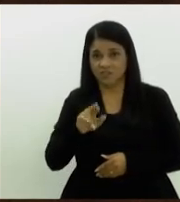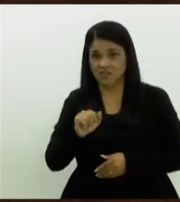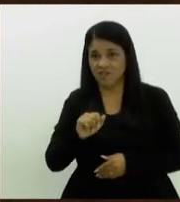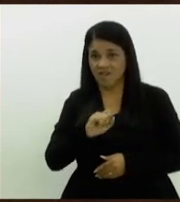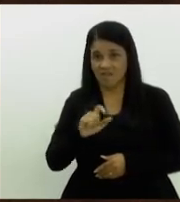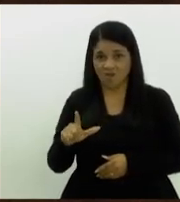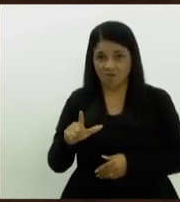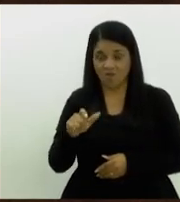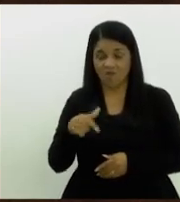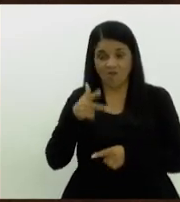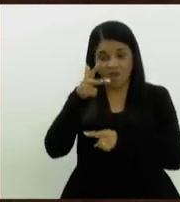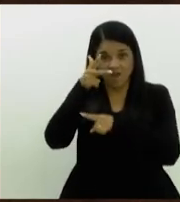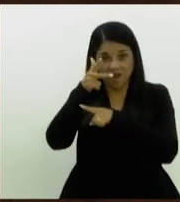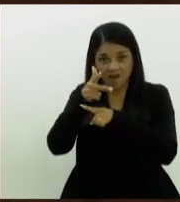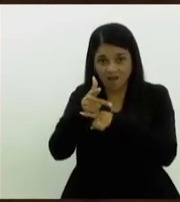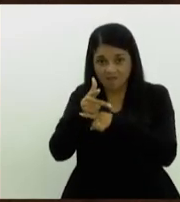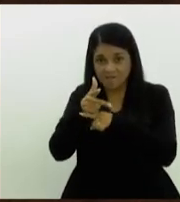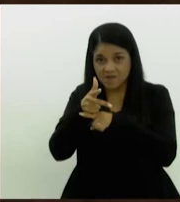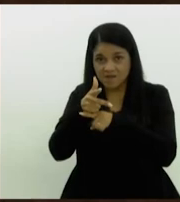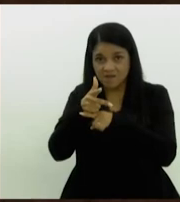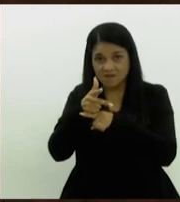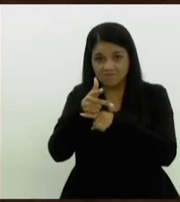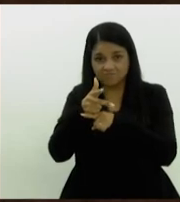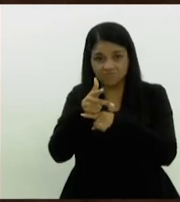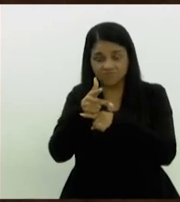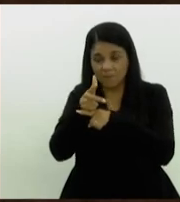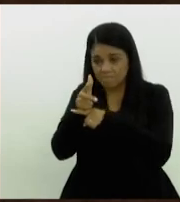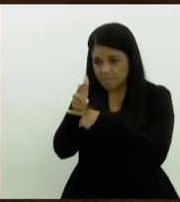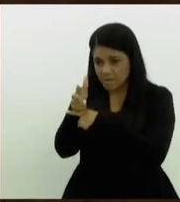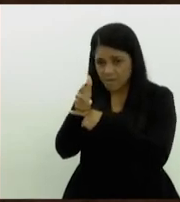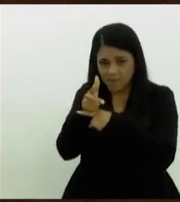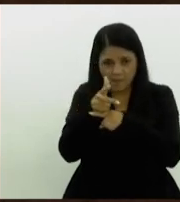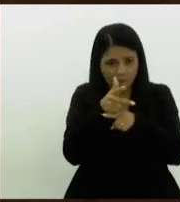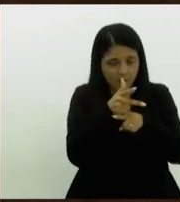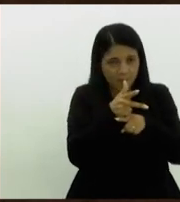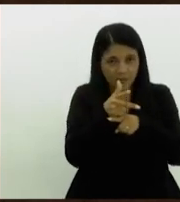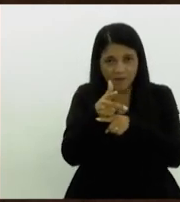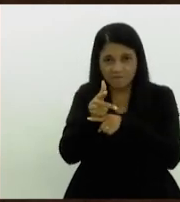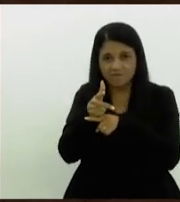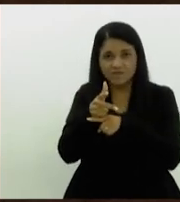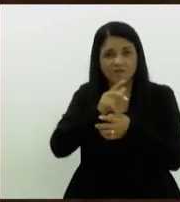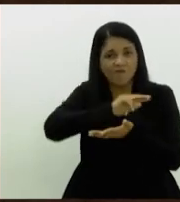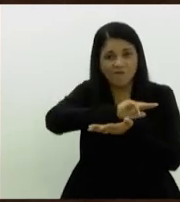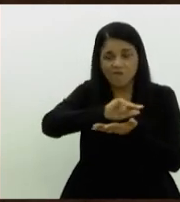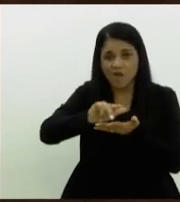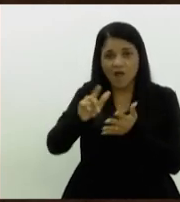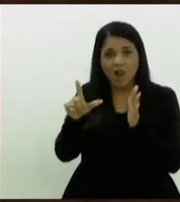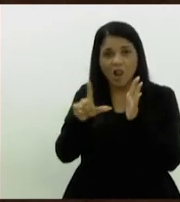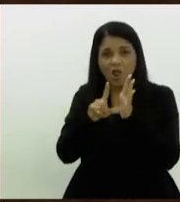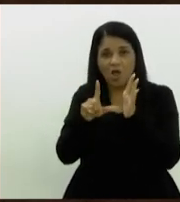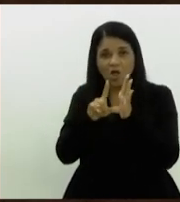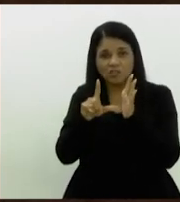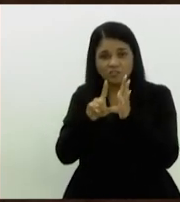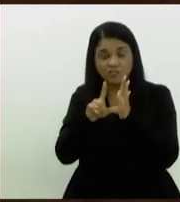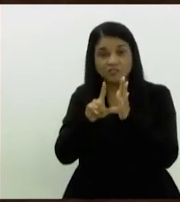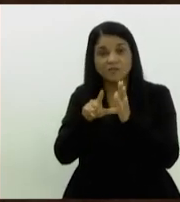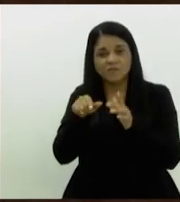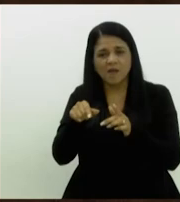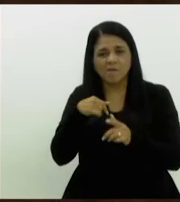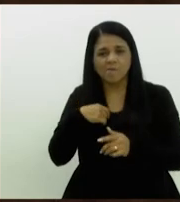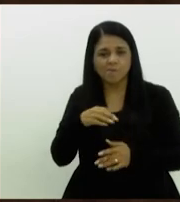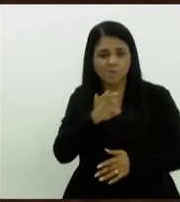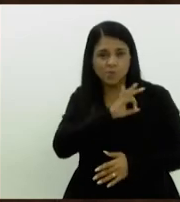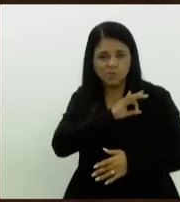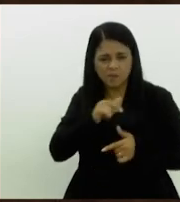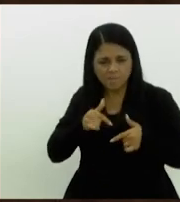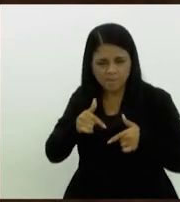câmeras na frente de vários estabelecimentos para que a ação da polícia fosse verificada